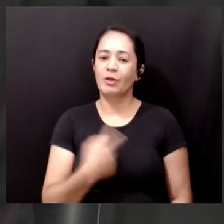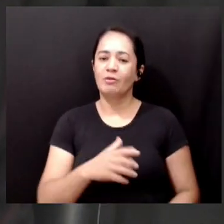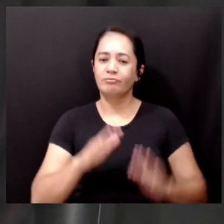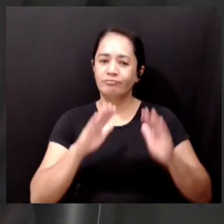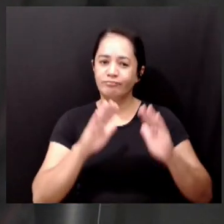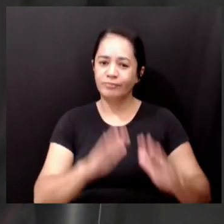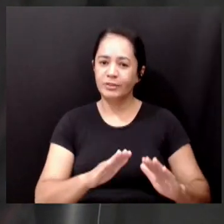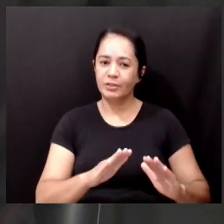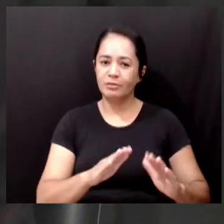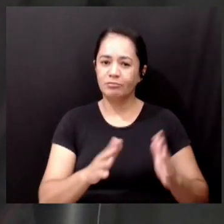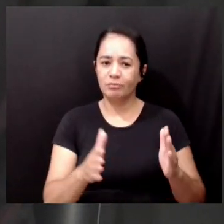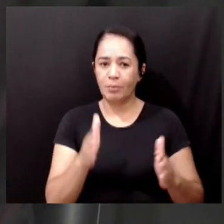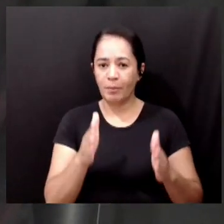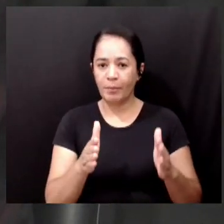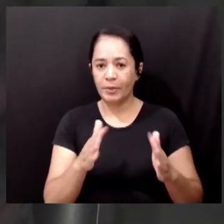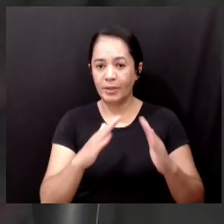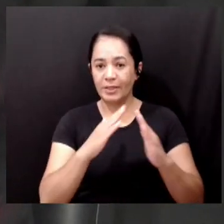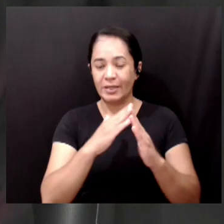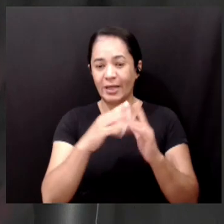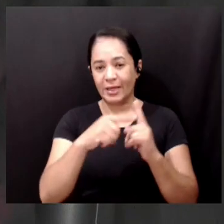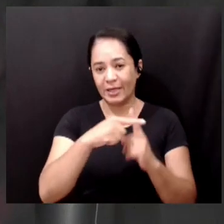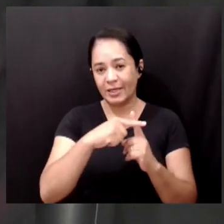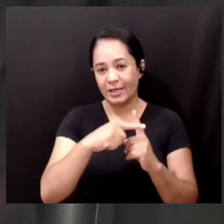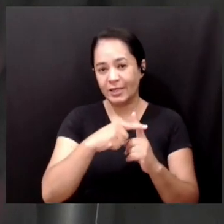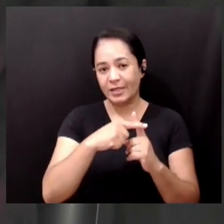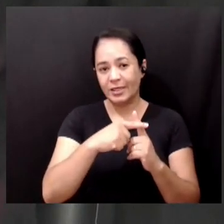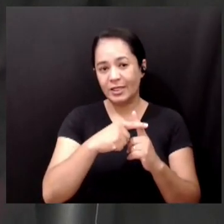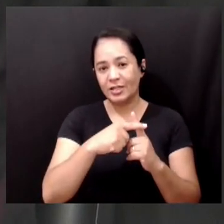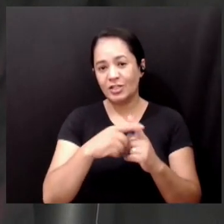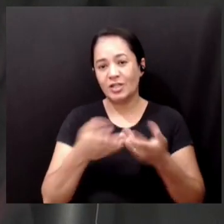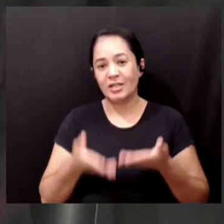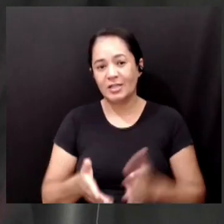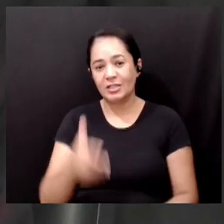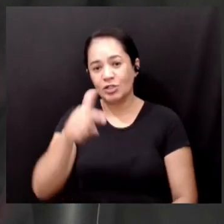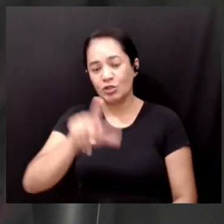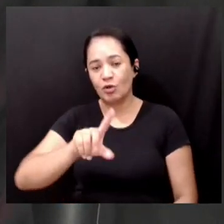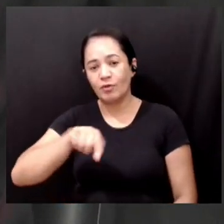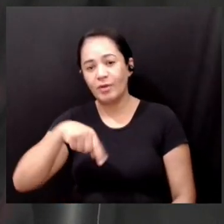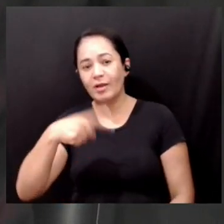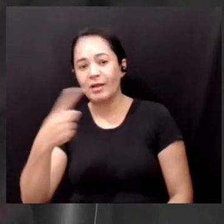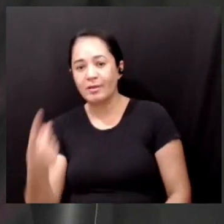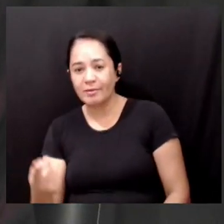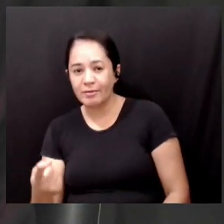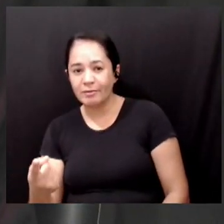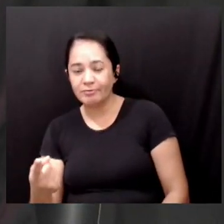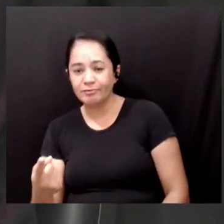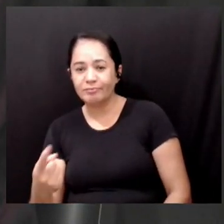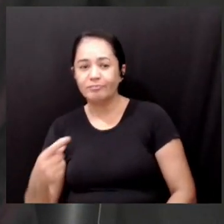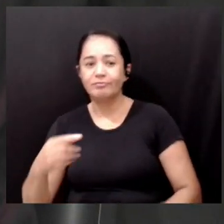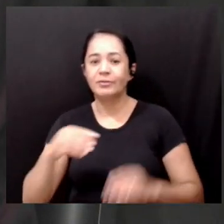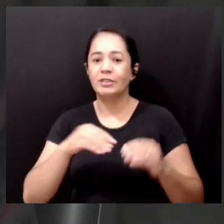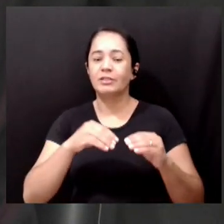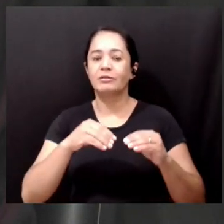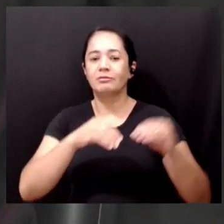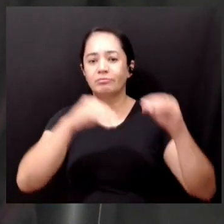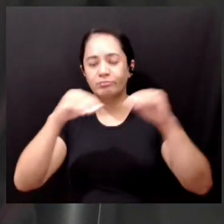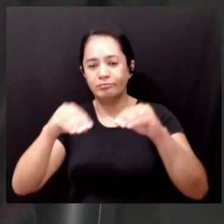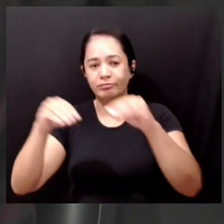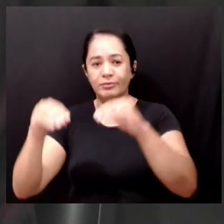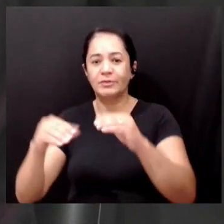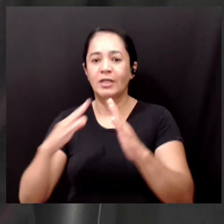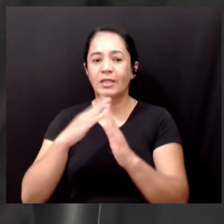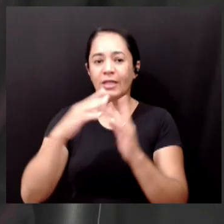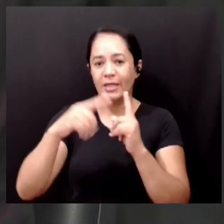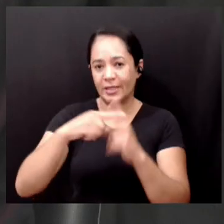na Igreja Renascer em Cristo, depois nós fomos para Nazareno e depois nós nos estabelecemos na Assembleia de Deus do Ministério Belém em